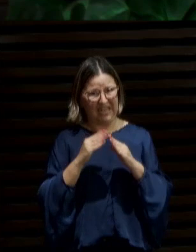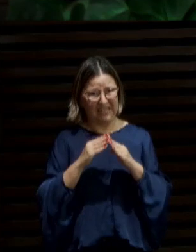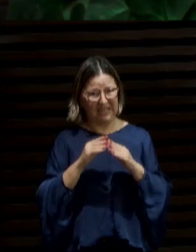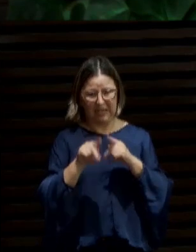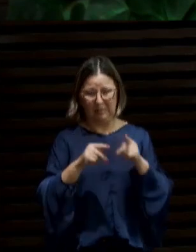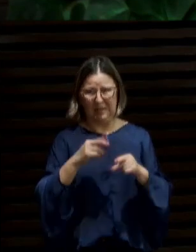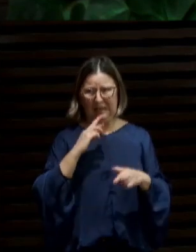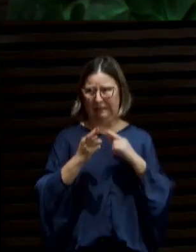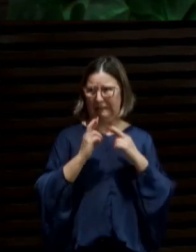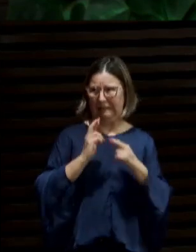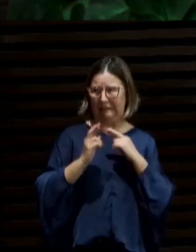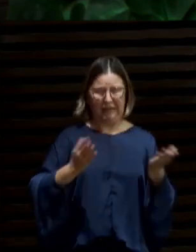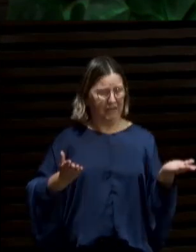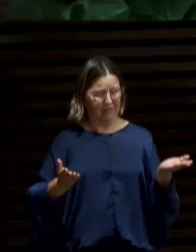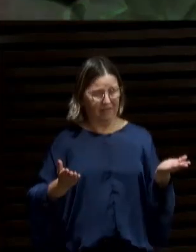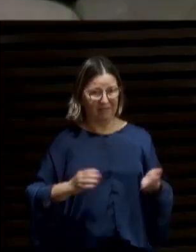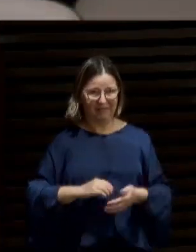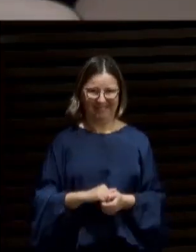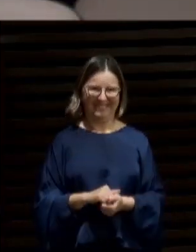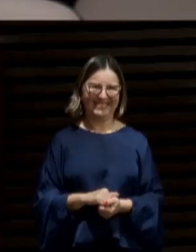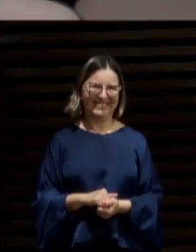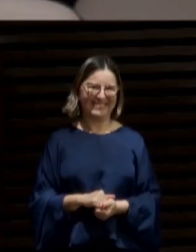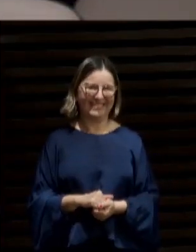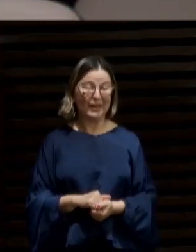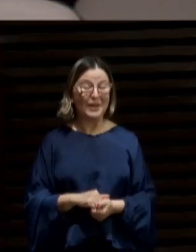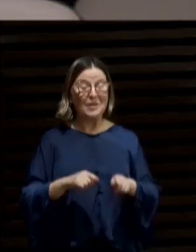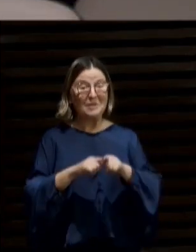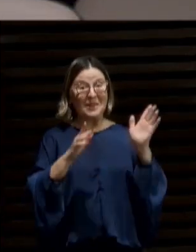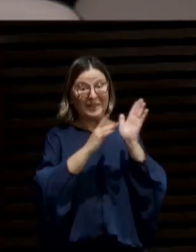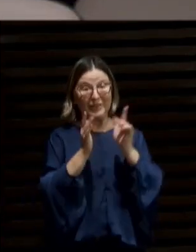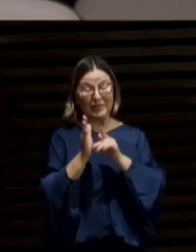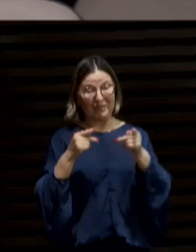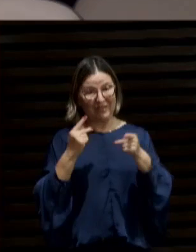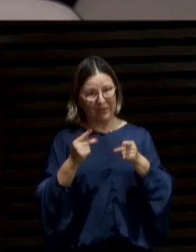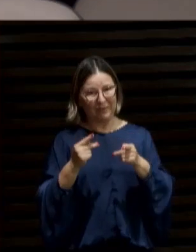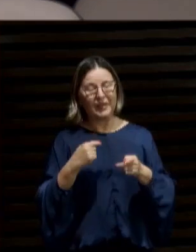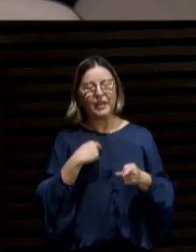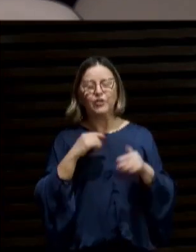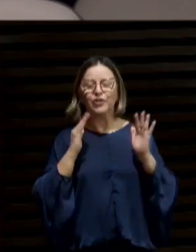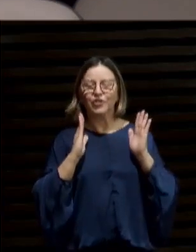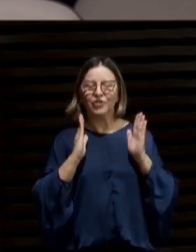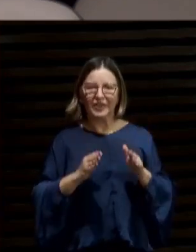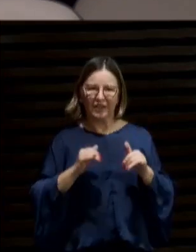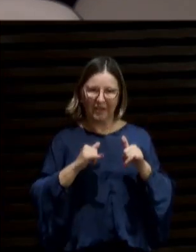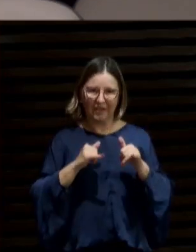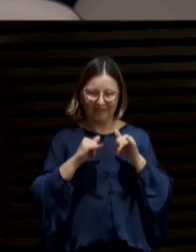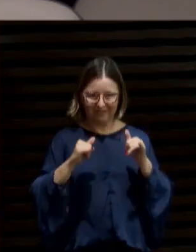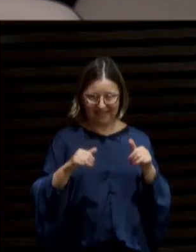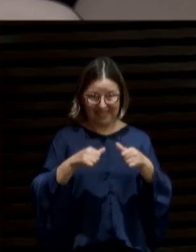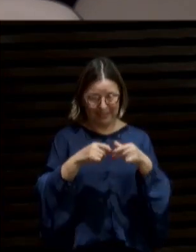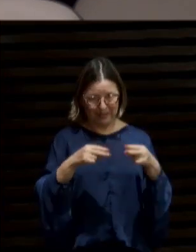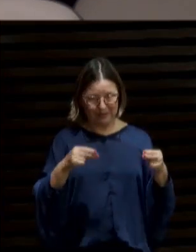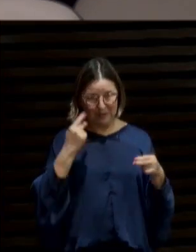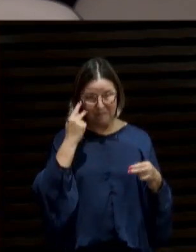Nós reclamamos demais. E Jesus disse, eu tenho dito essas coisas para que o meu gozo esteja em